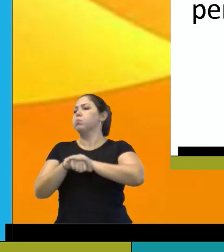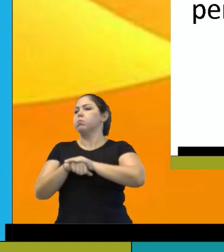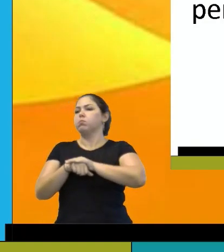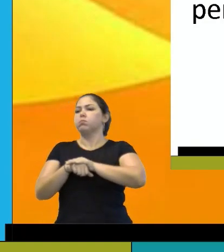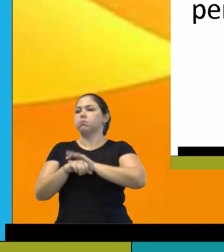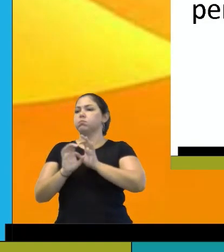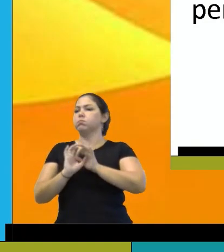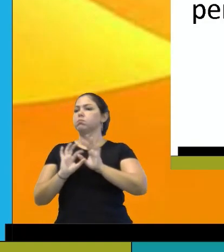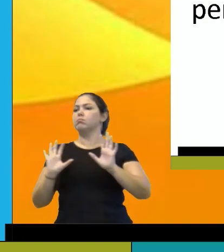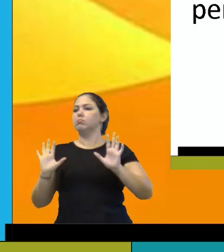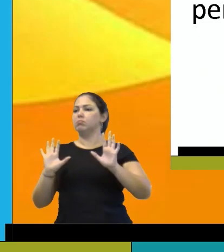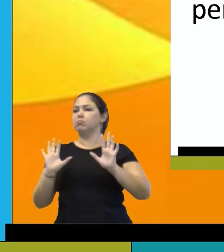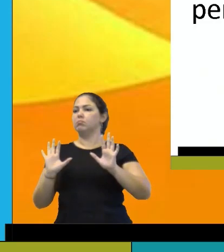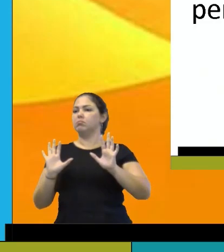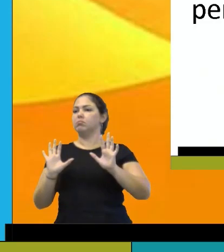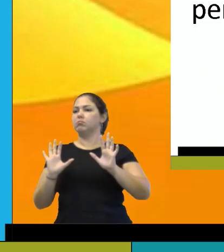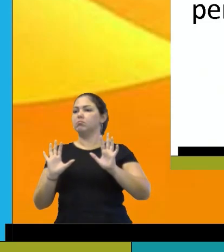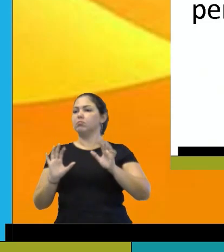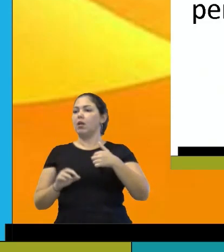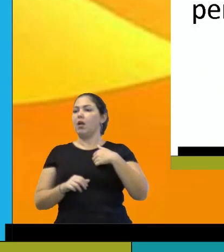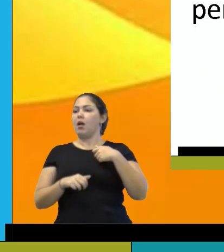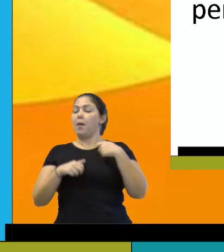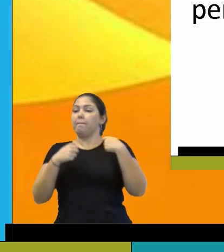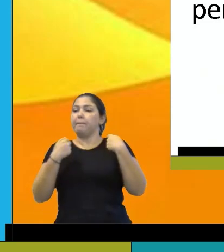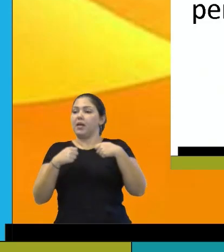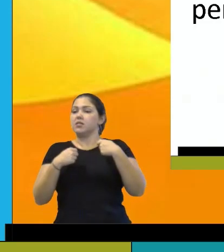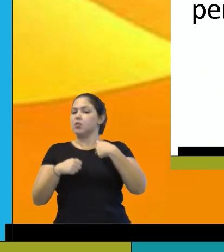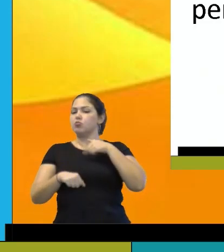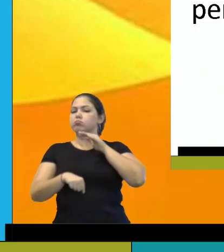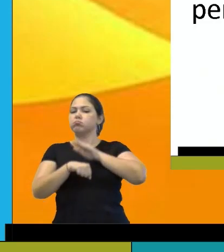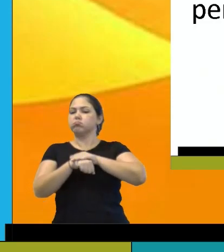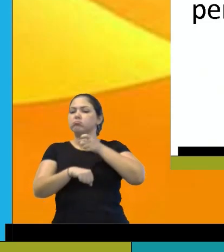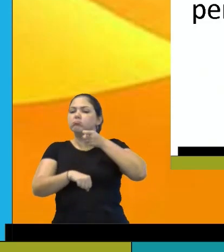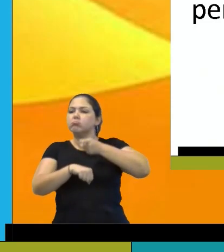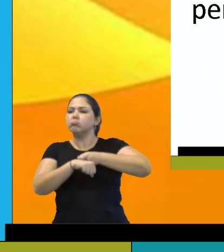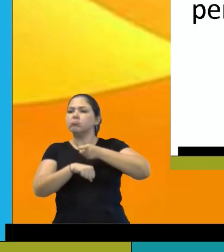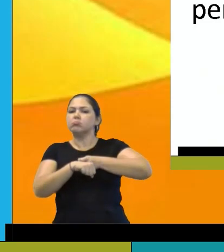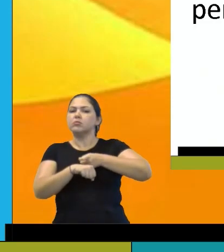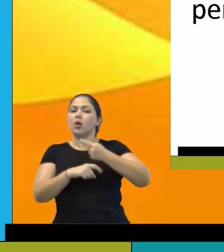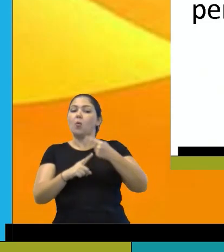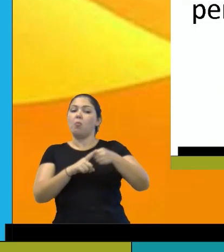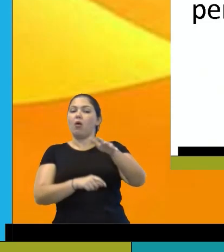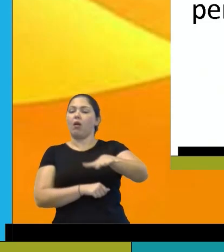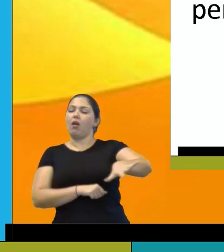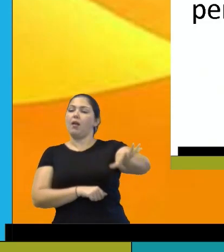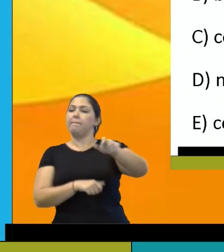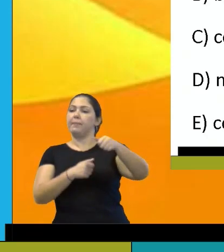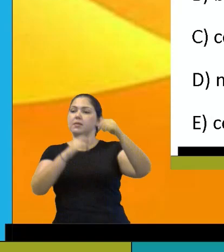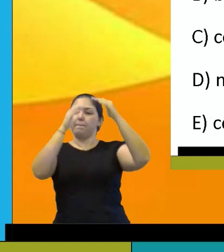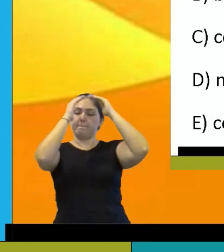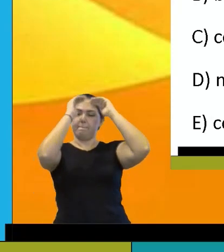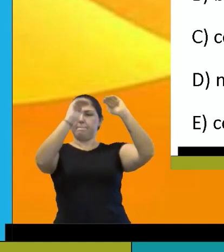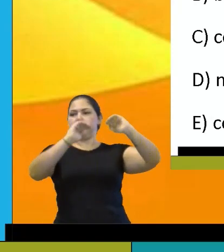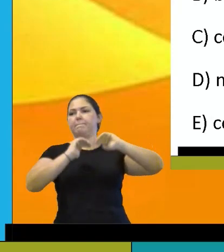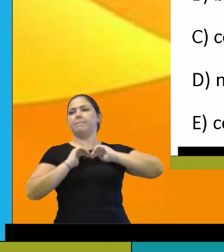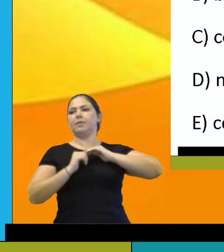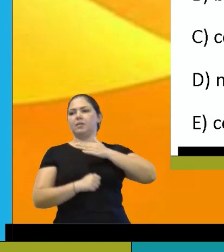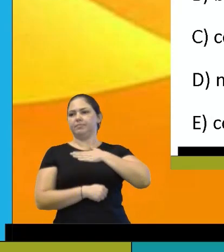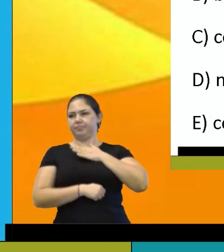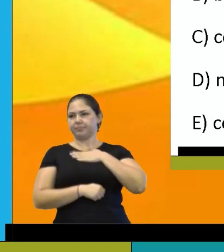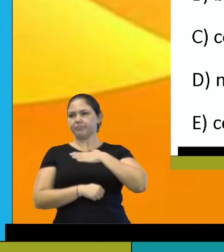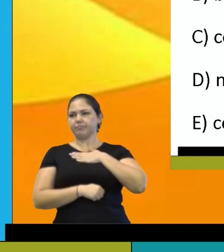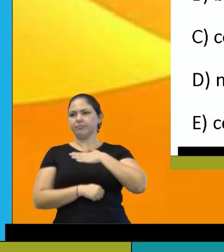propósito é manter o povo o quê? Unido e leal. Identificar aqui a manutenção da ordem social? Aí vamos lá.